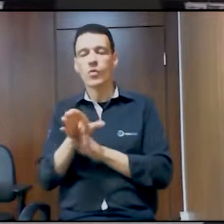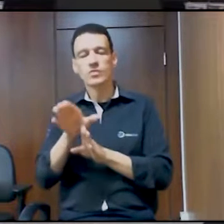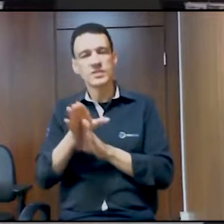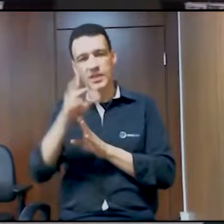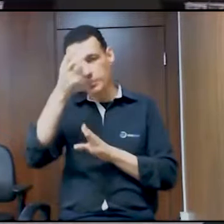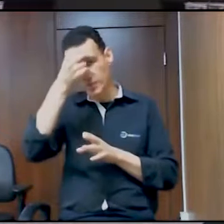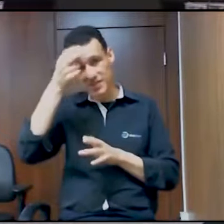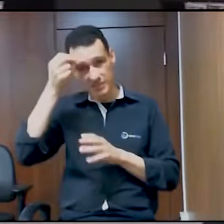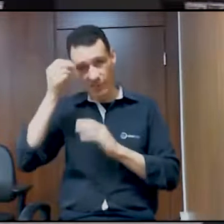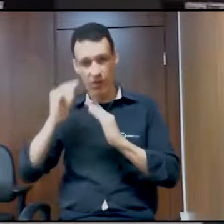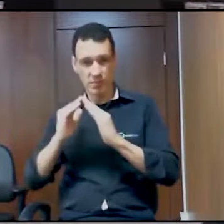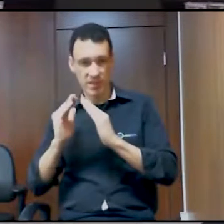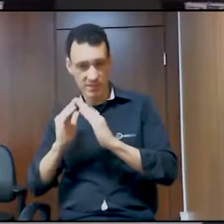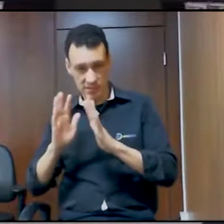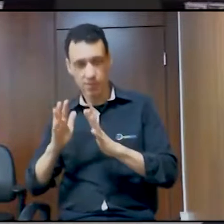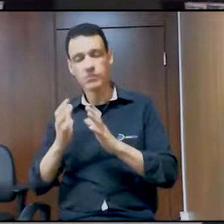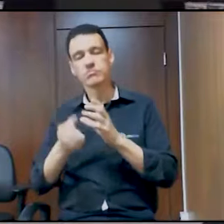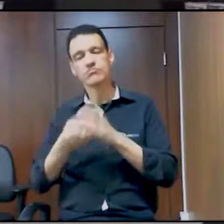Municipal de Habitação